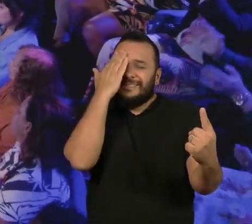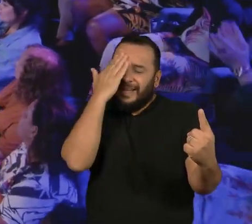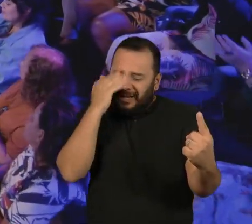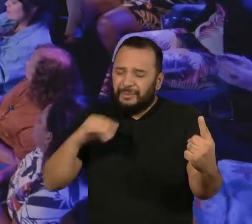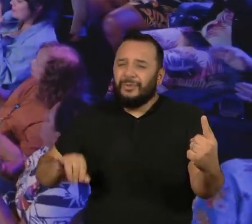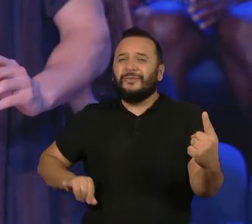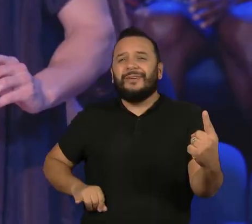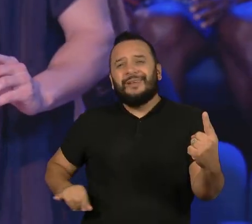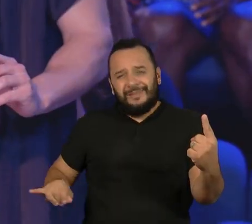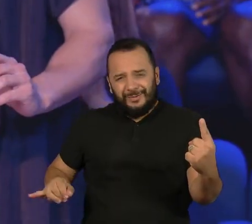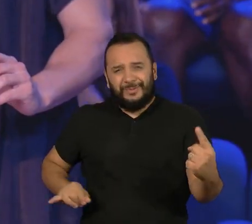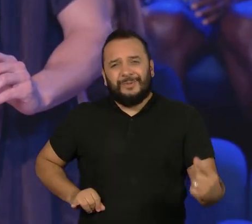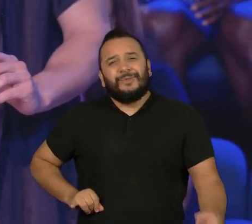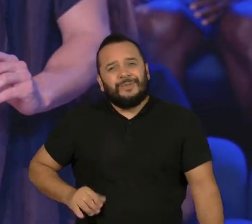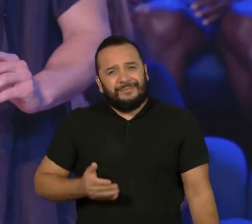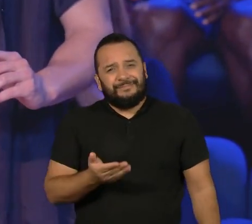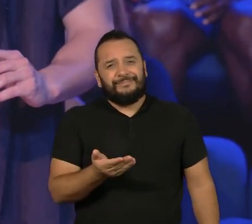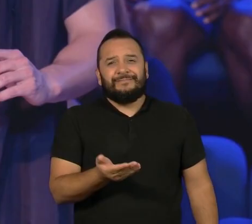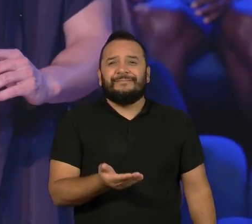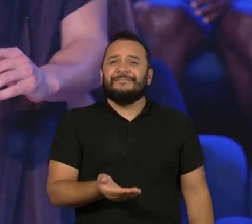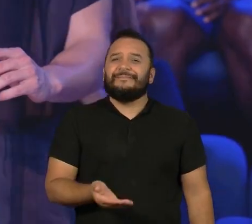andei sofrendo,